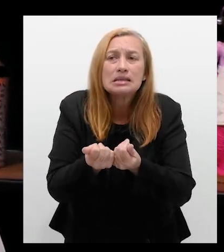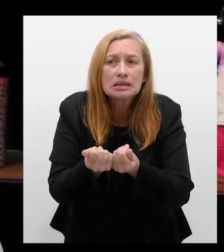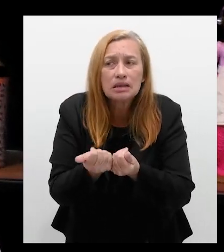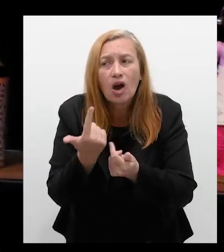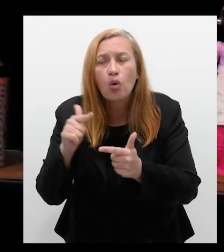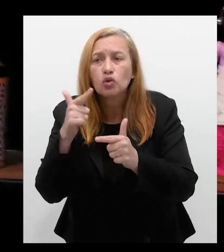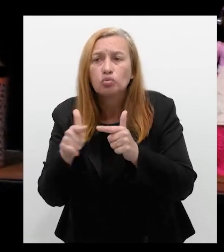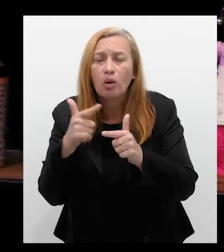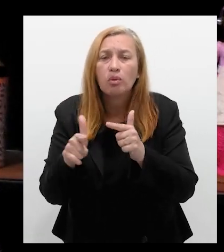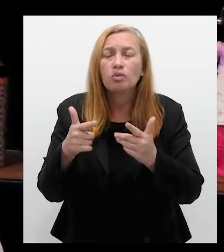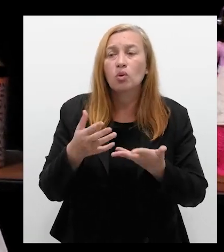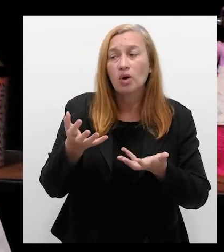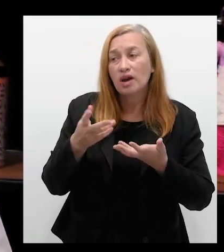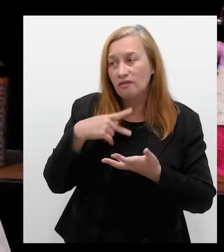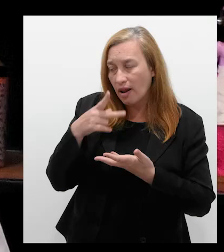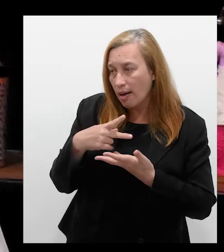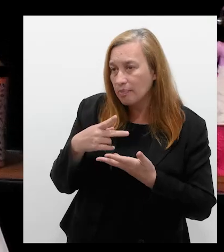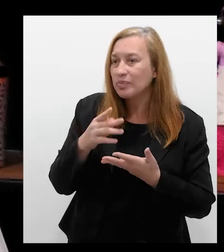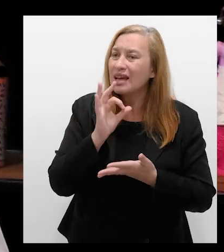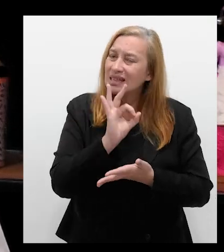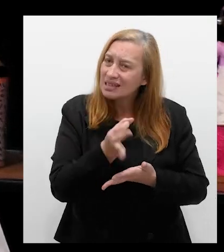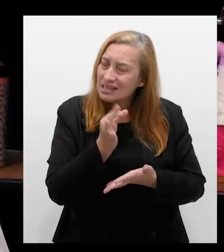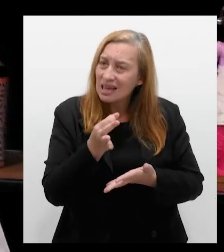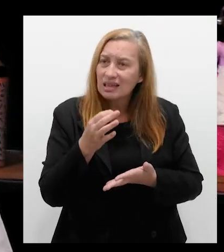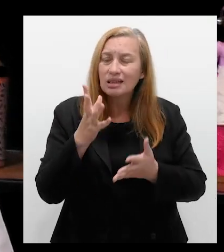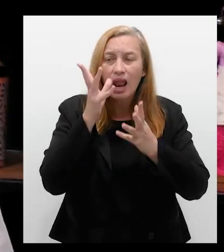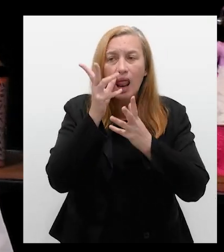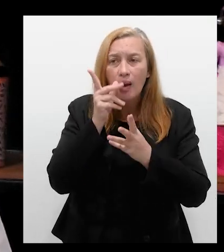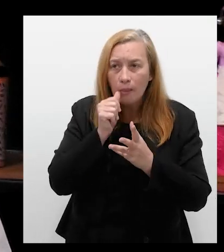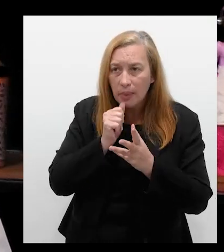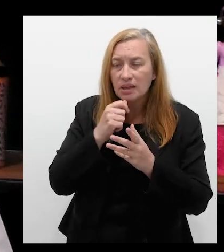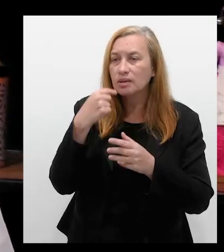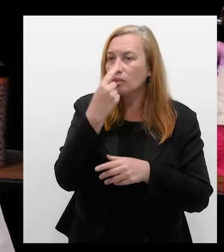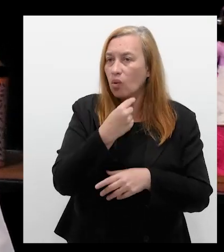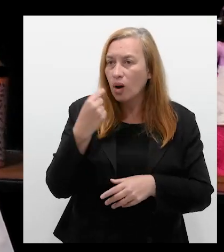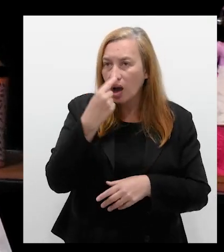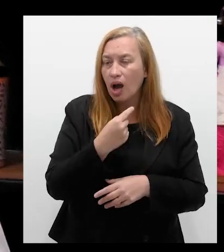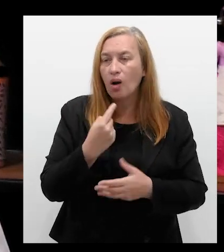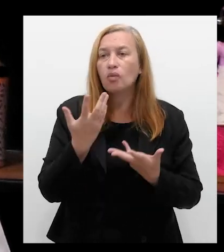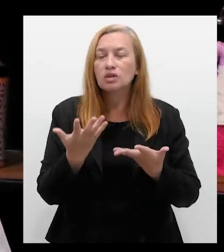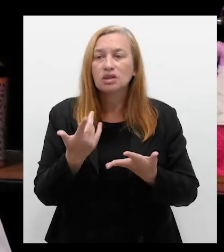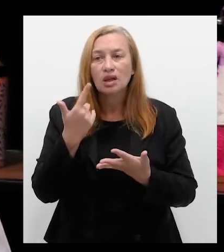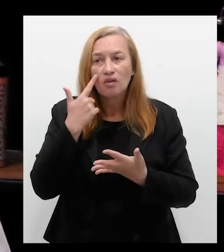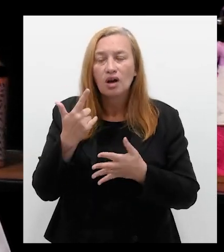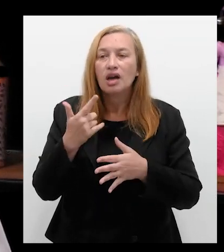sensível a outros problemas. O que eu quero dizer com isso? Claro que na higiene bucal, na higiene oral, você vai estar prevenindo ali doença